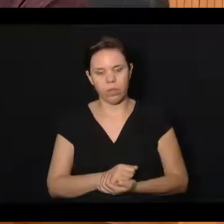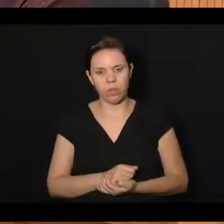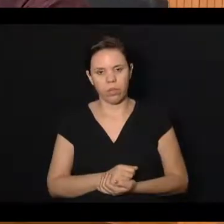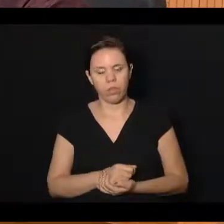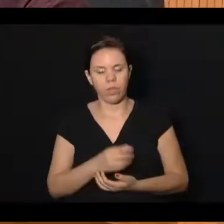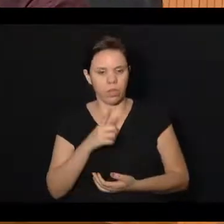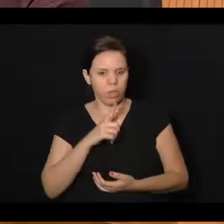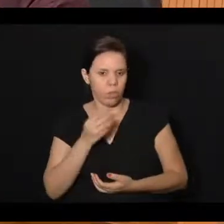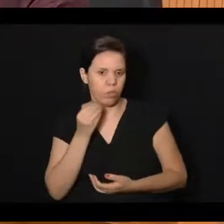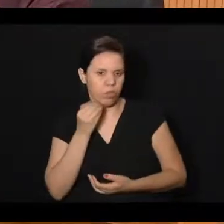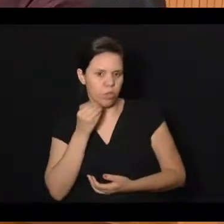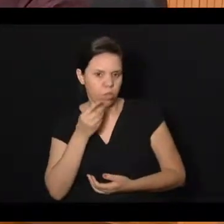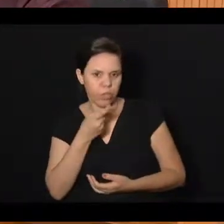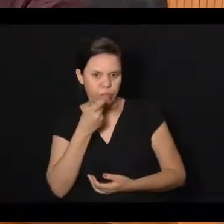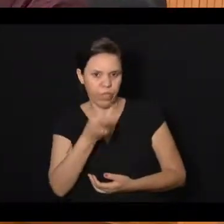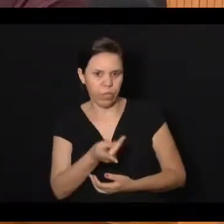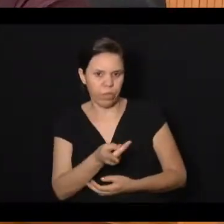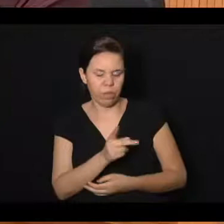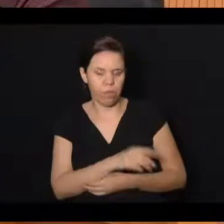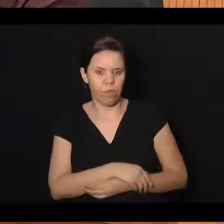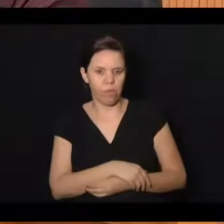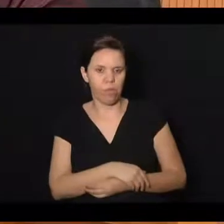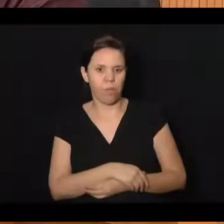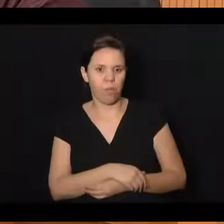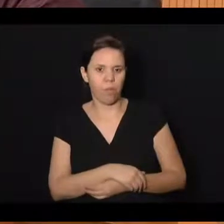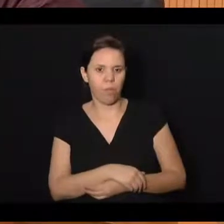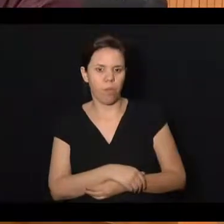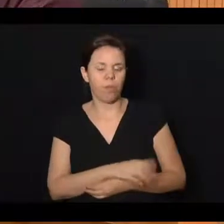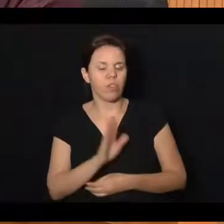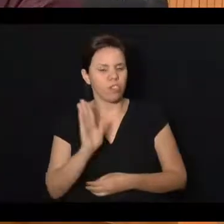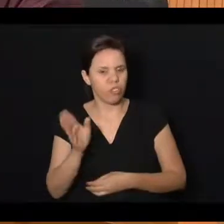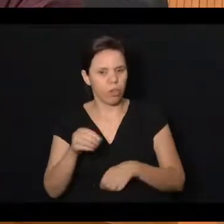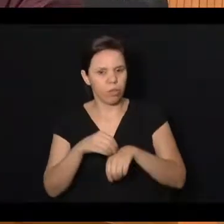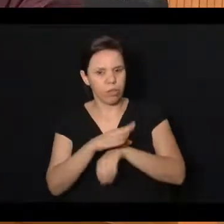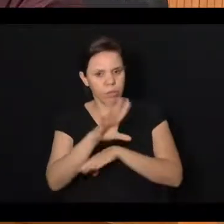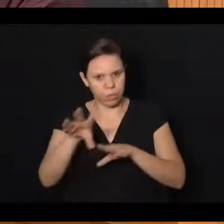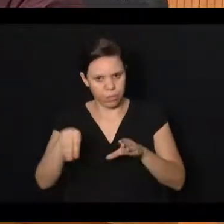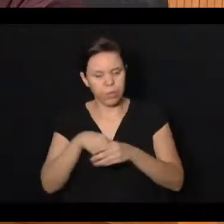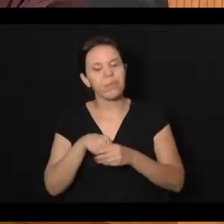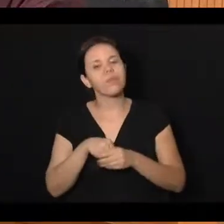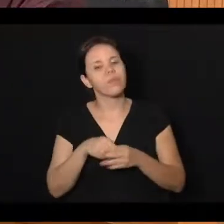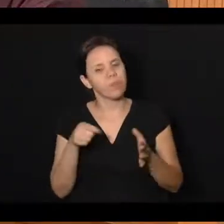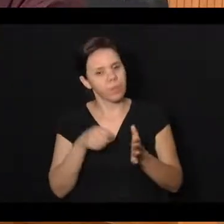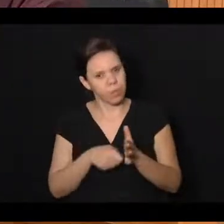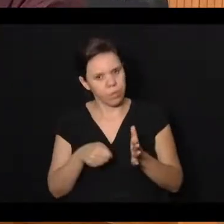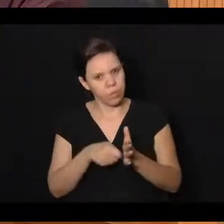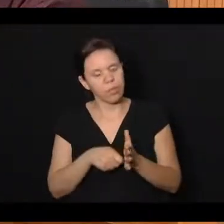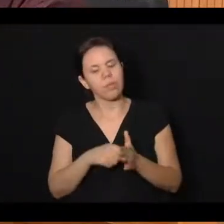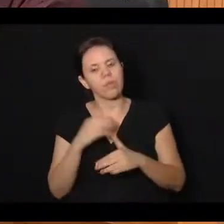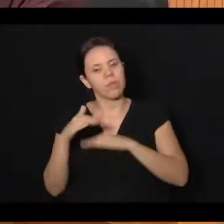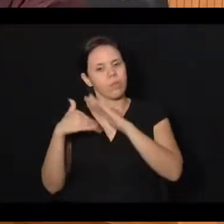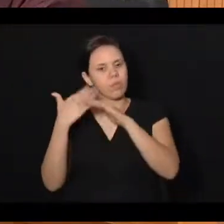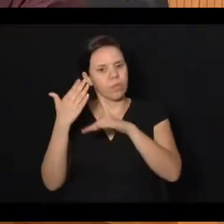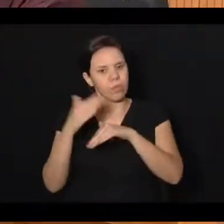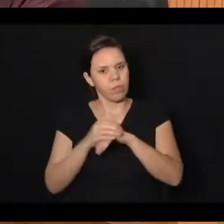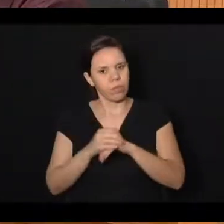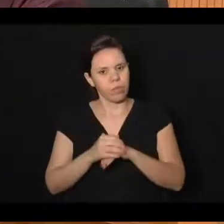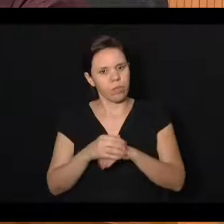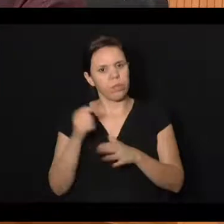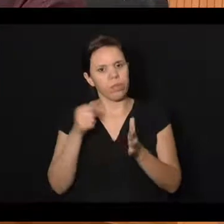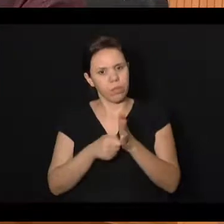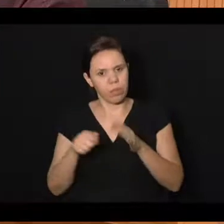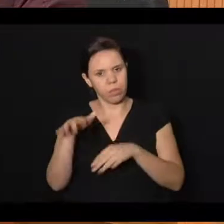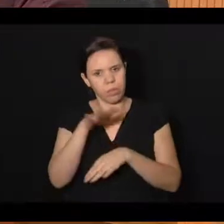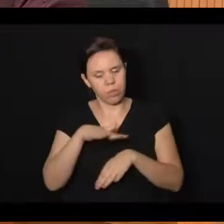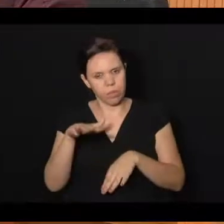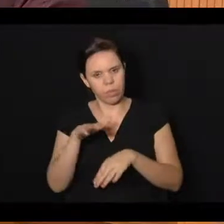oportunidade de falar de dizer e aquilo que você trouxer que agrega a gente vai construir uma coisa pra política pública